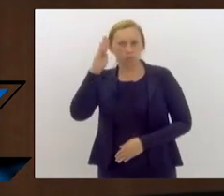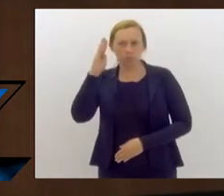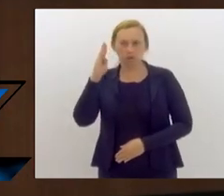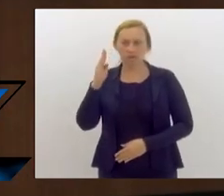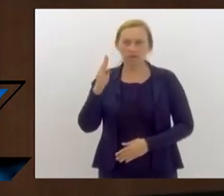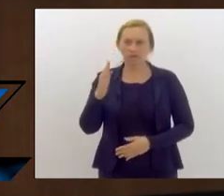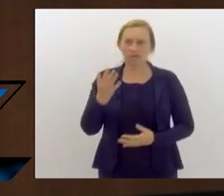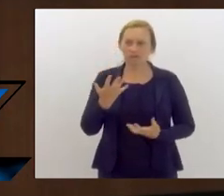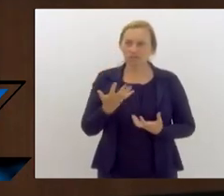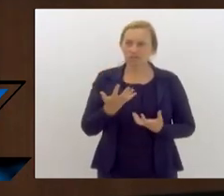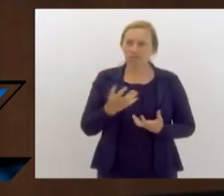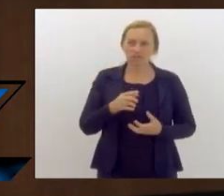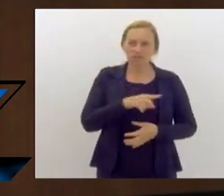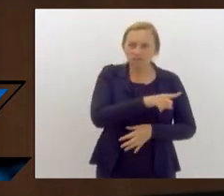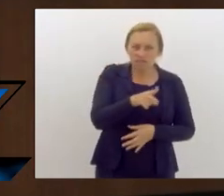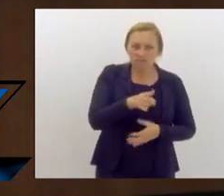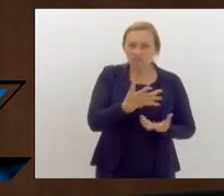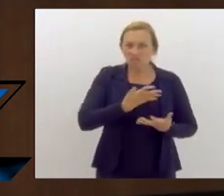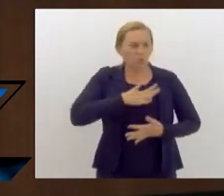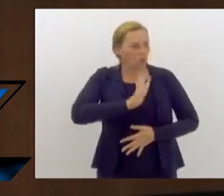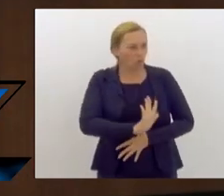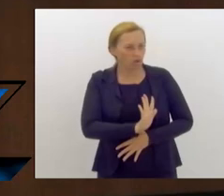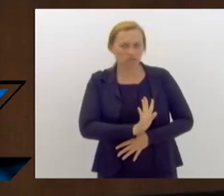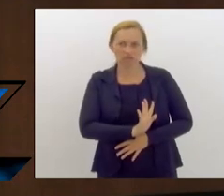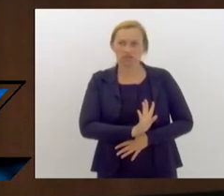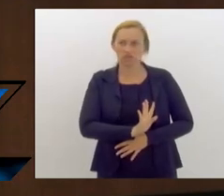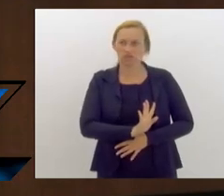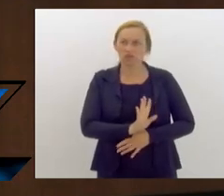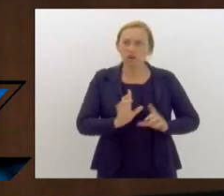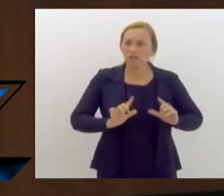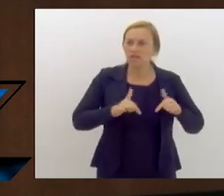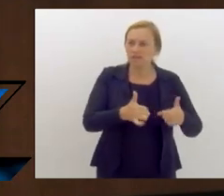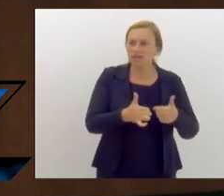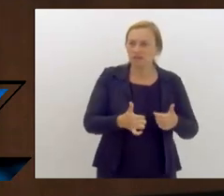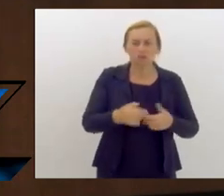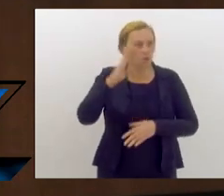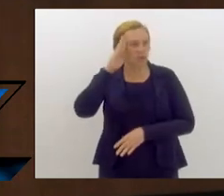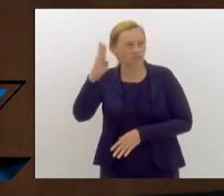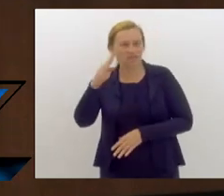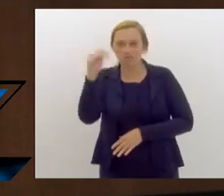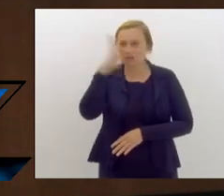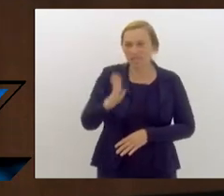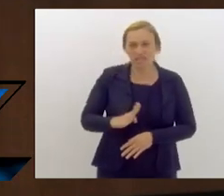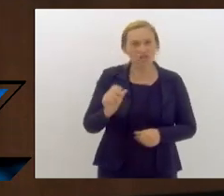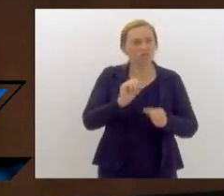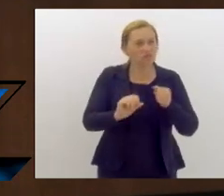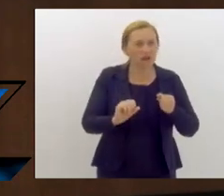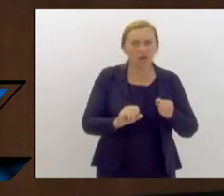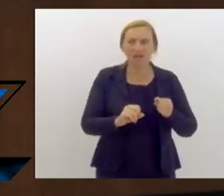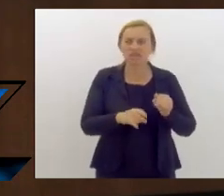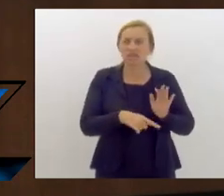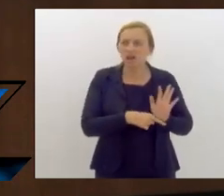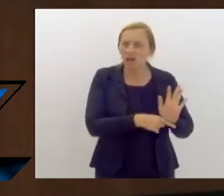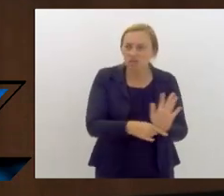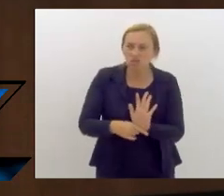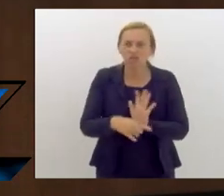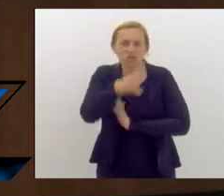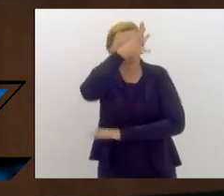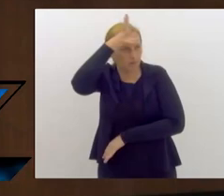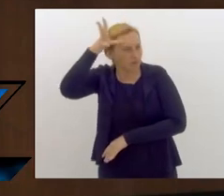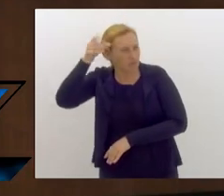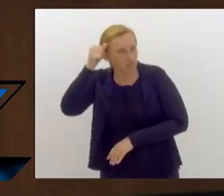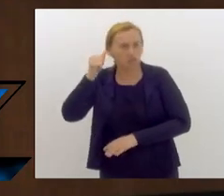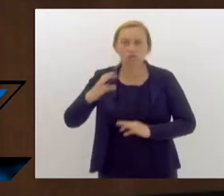humanitárias que o exército brasileiro faz Brasil afora tudo que o exército faz nas populações de ribeirinhas no Amazonas